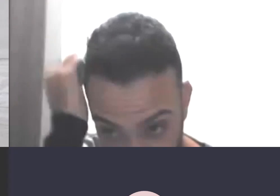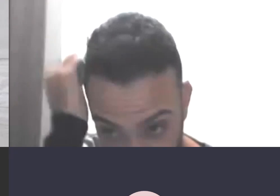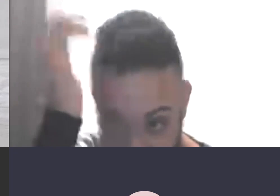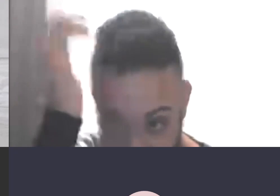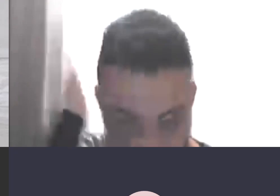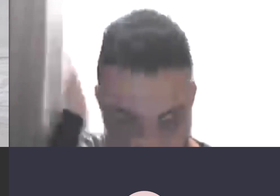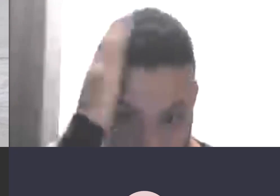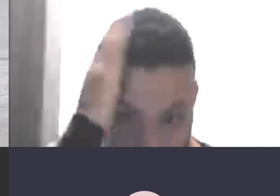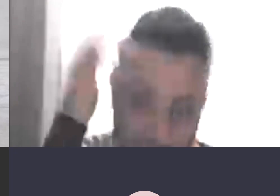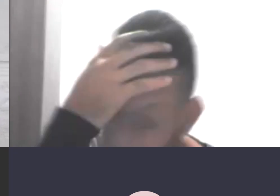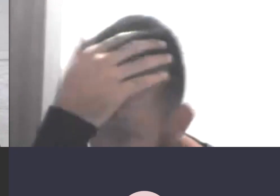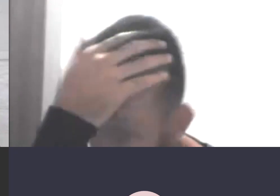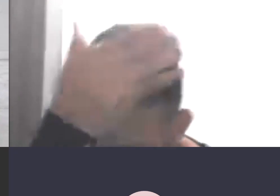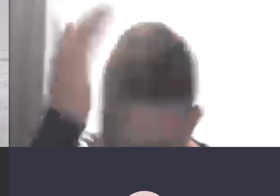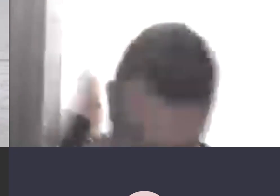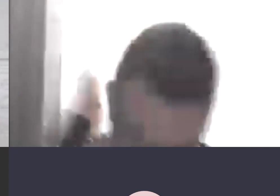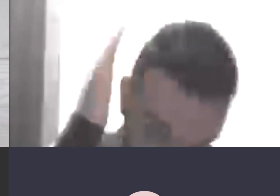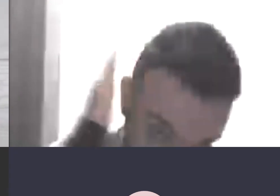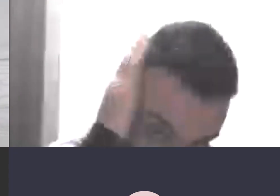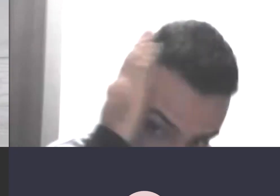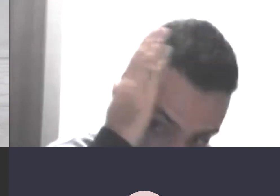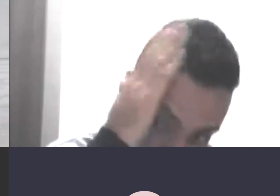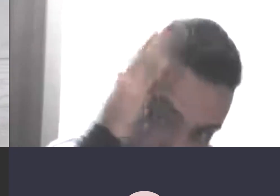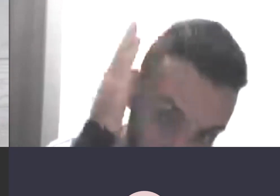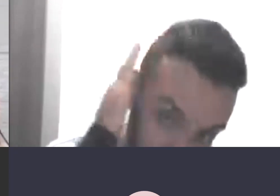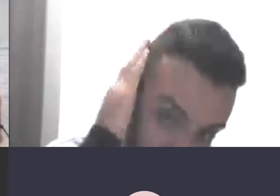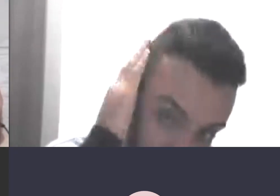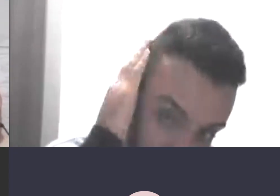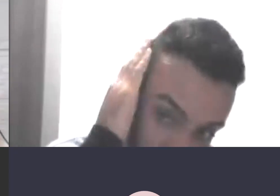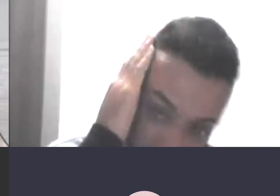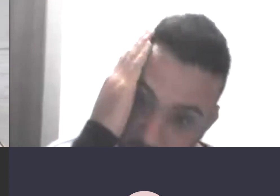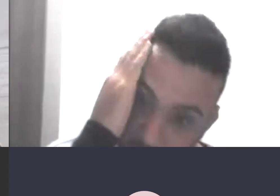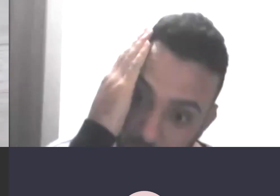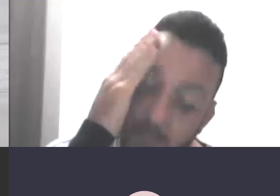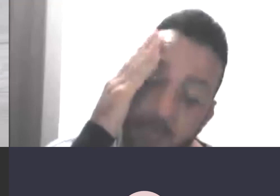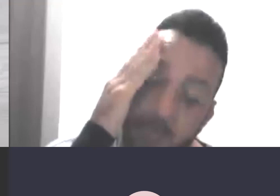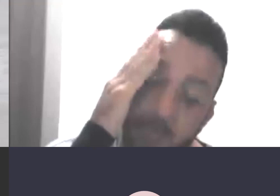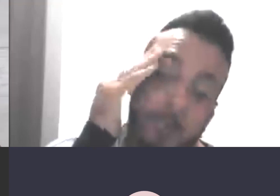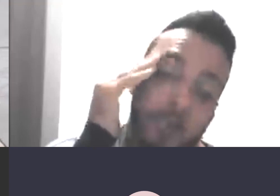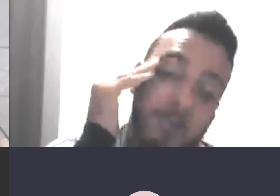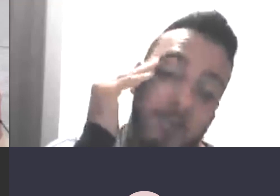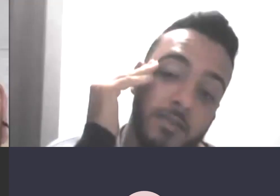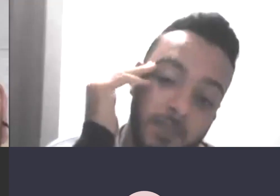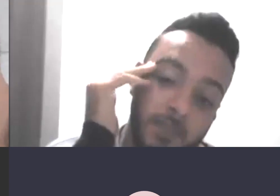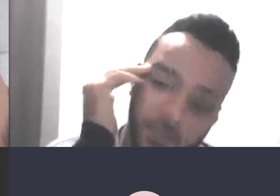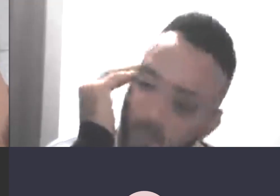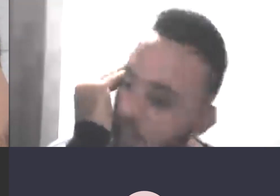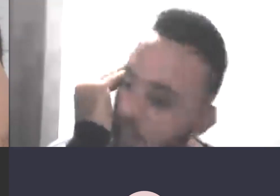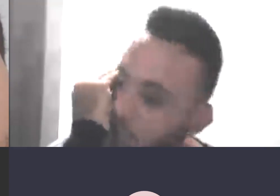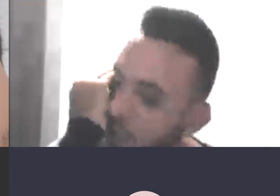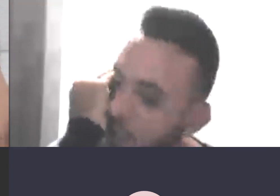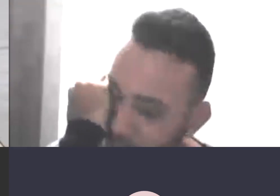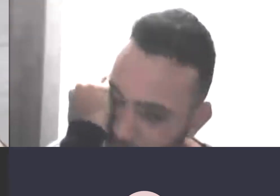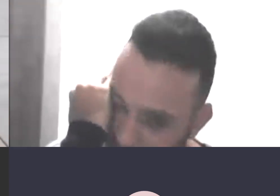assunto, né? Pra gente debater um pouco. Muito melhor do que só aula teórica. Pra mim é só aula teórica.